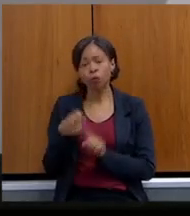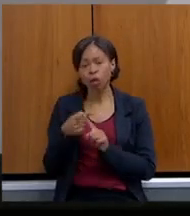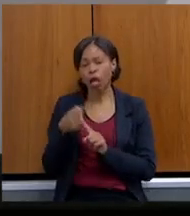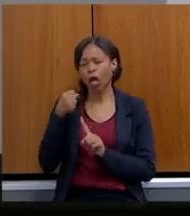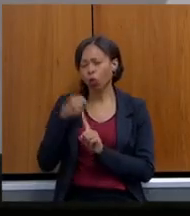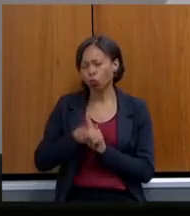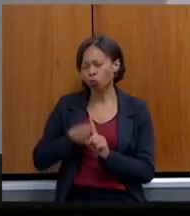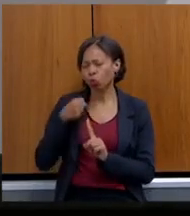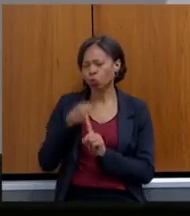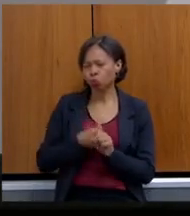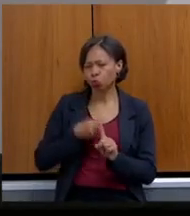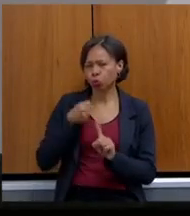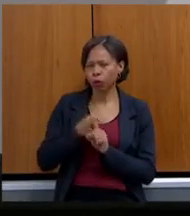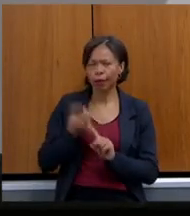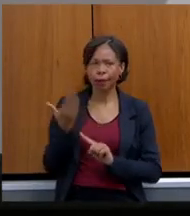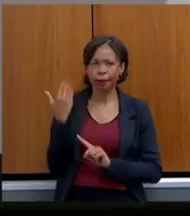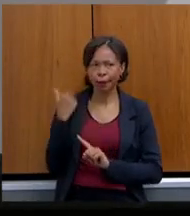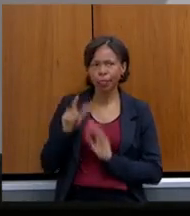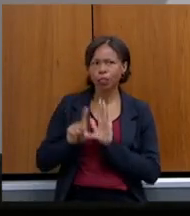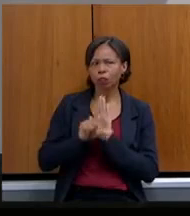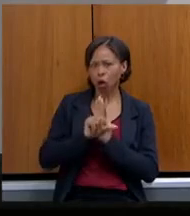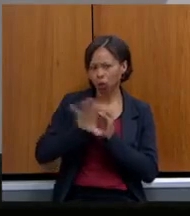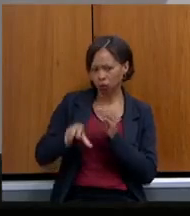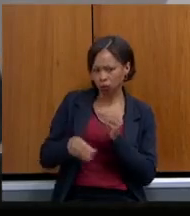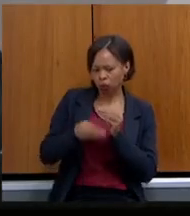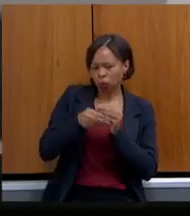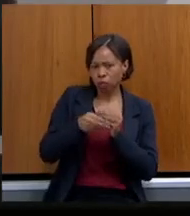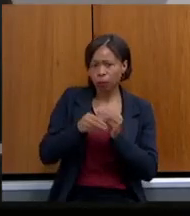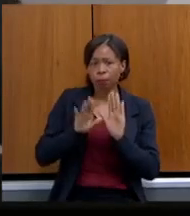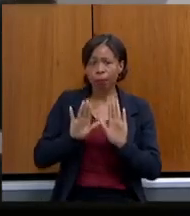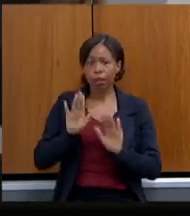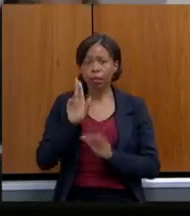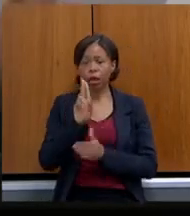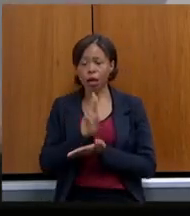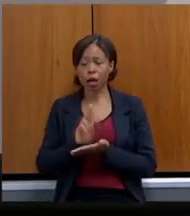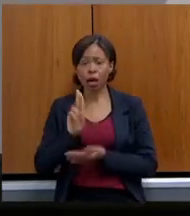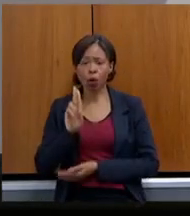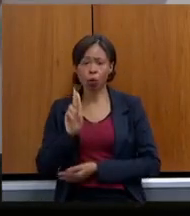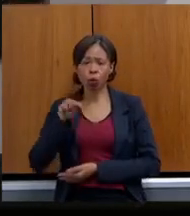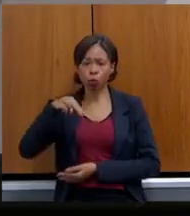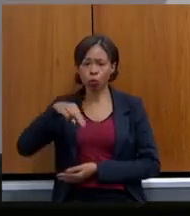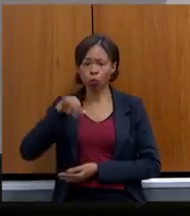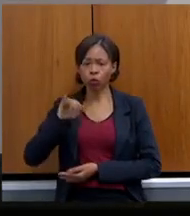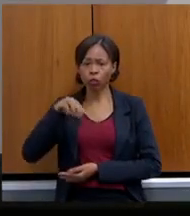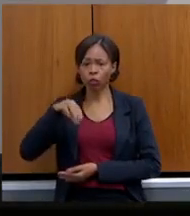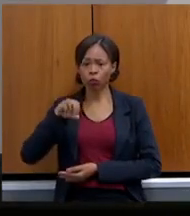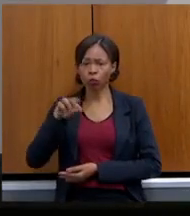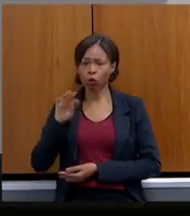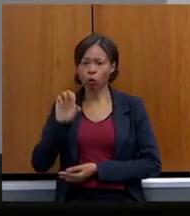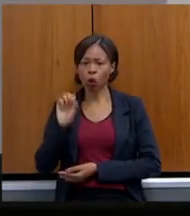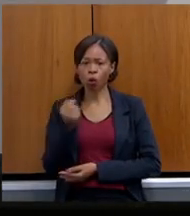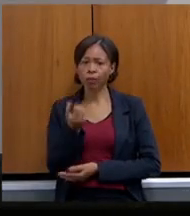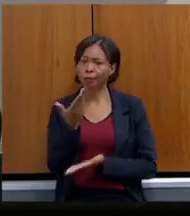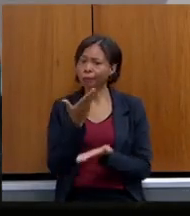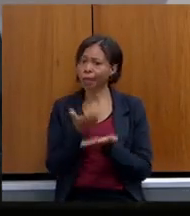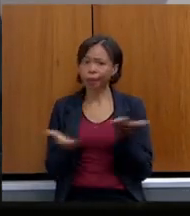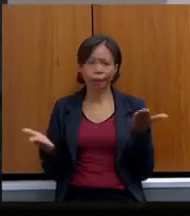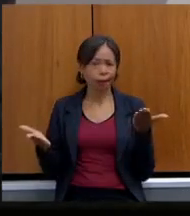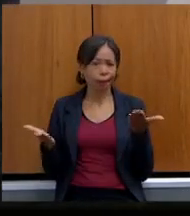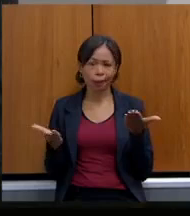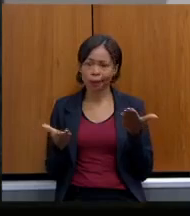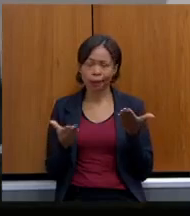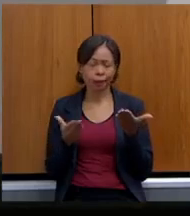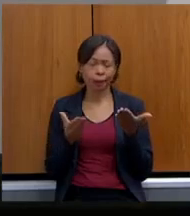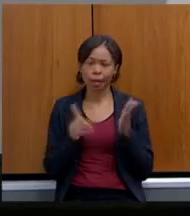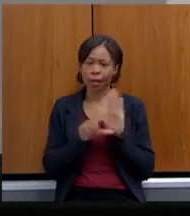arrumado uma Emenda para fazer isso aí e é a unimontes acabou perdendo essa emenda com o Ministério da